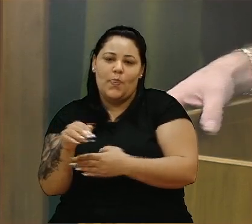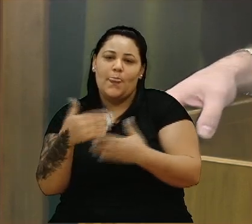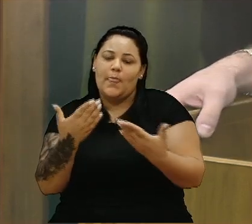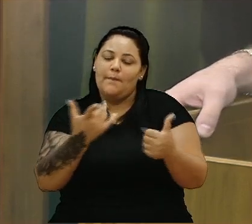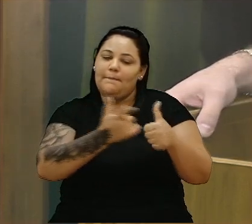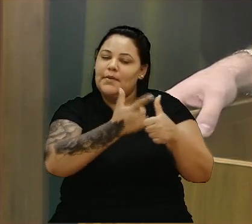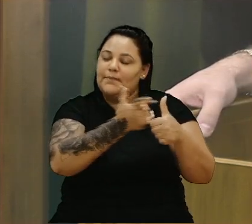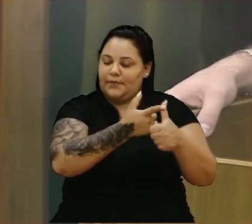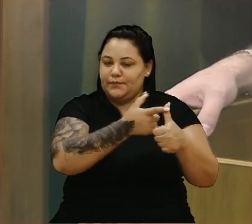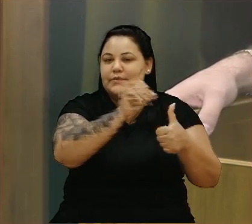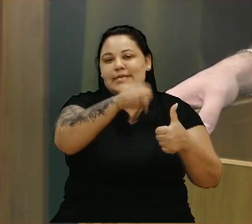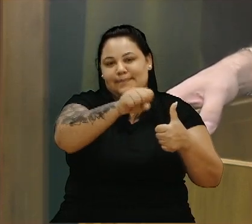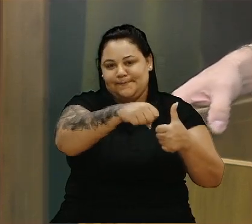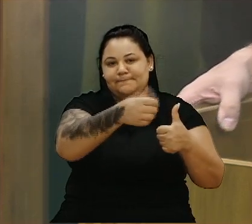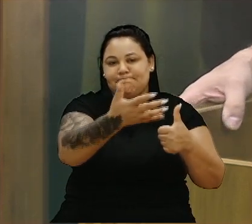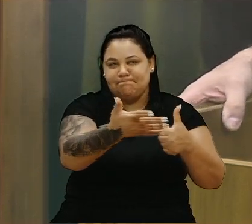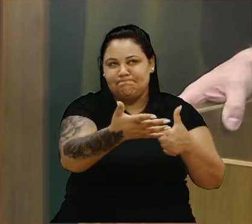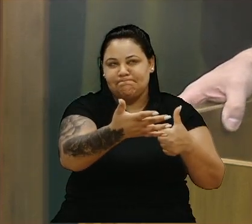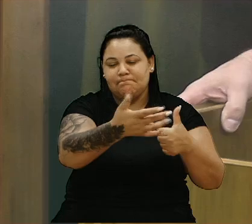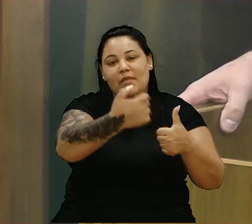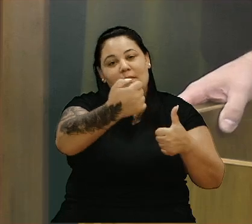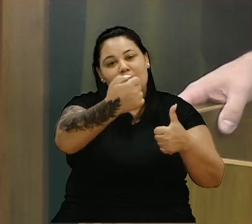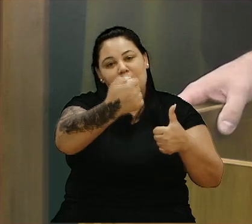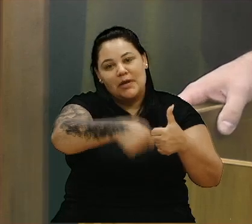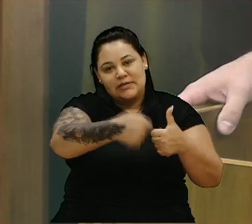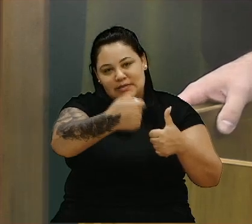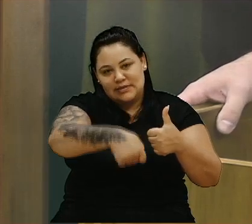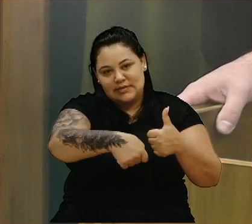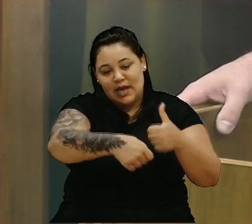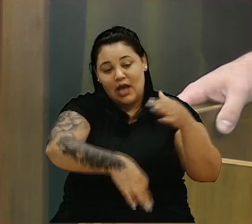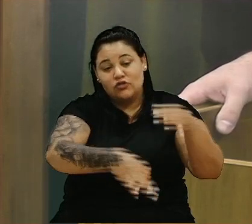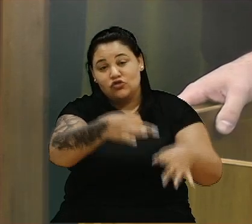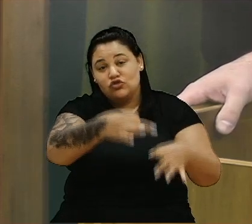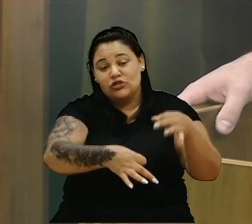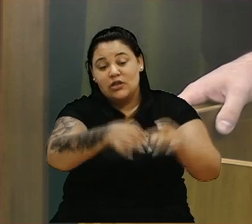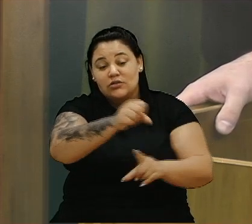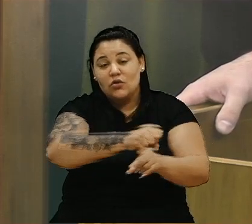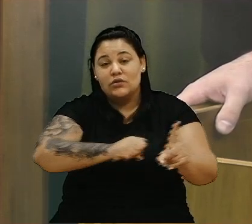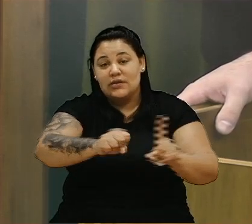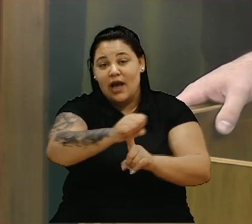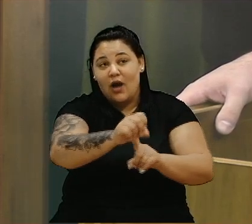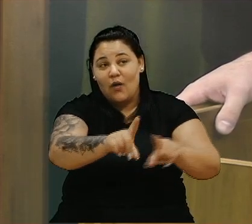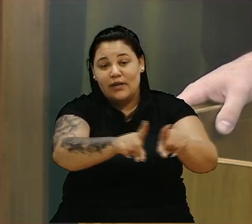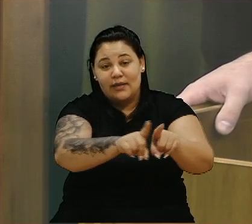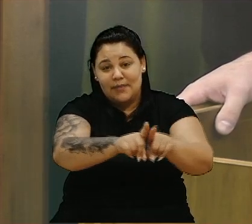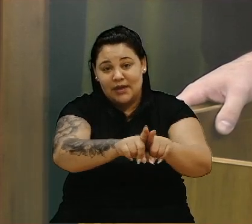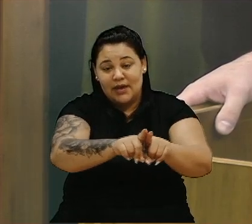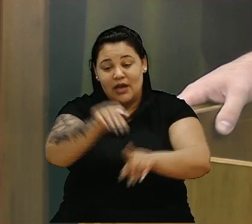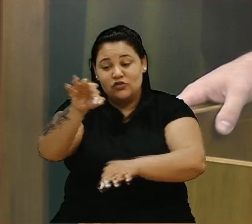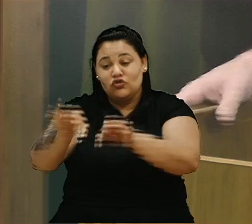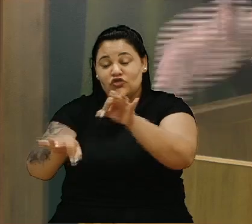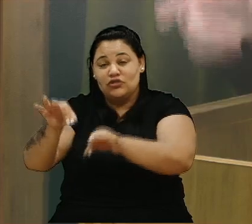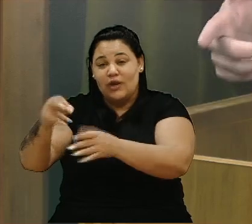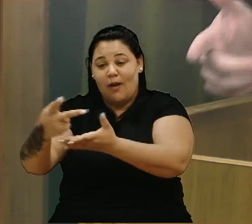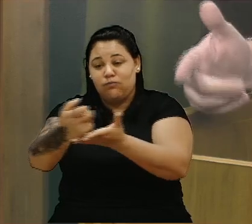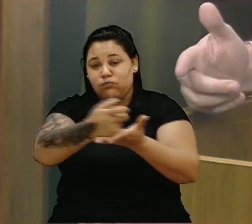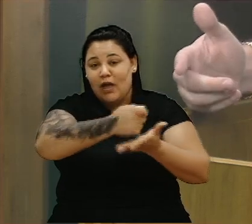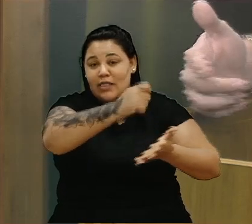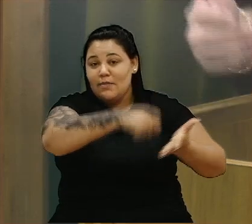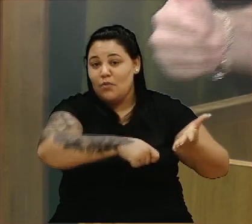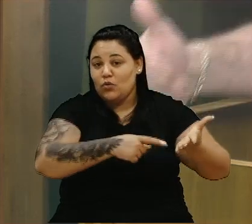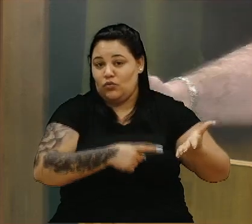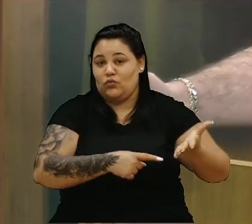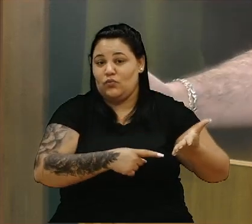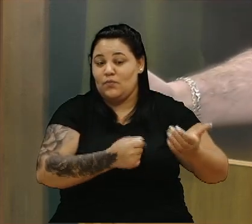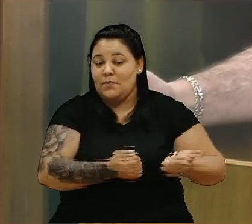primeiramente, sim, é preciso a justiça social, inclusive a justiça tributária, para darmos